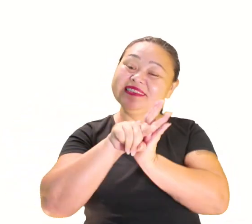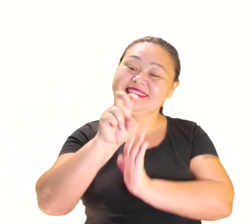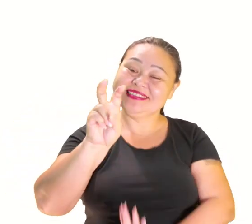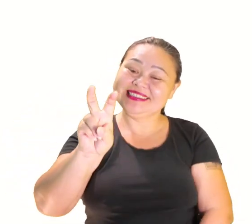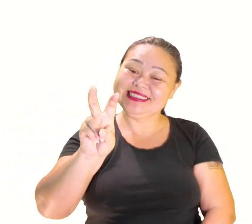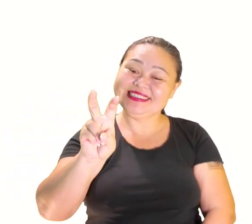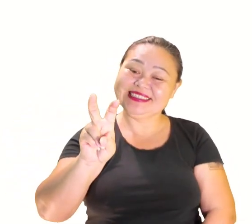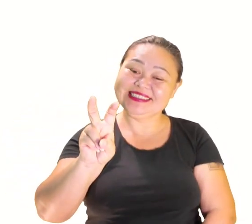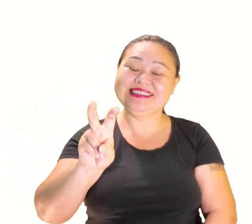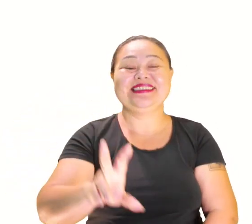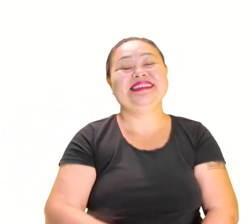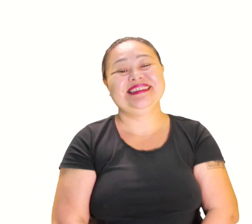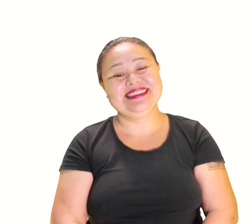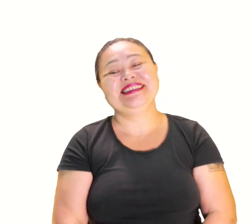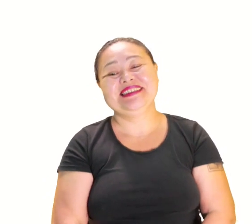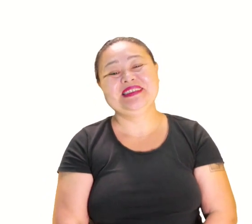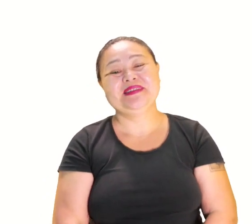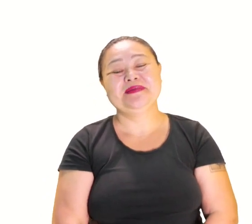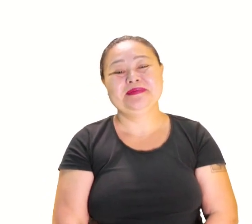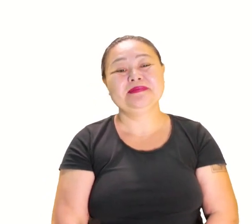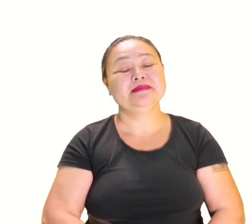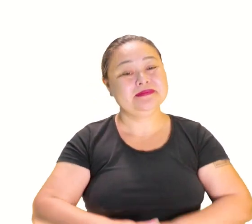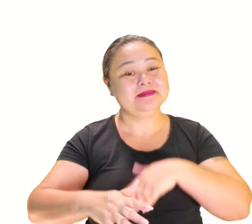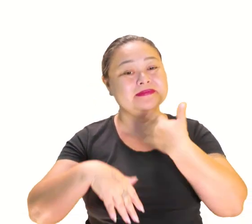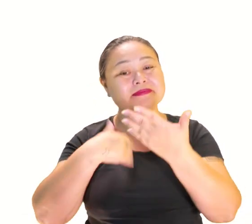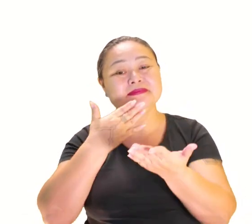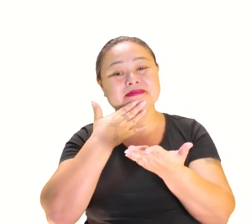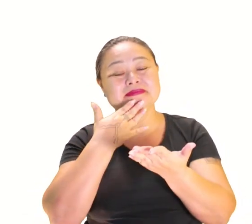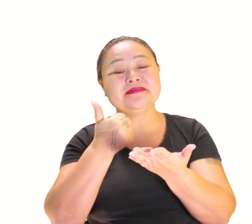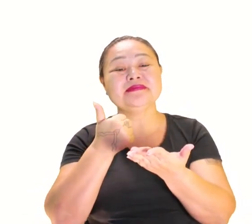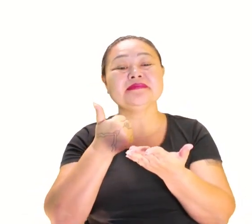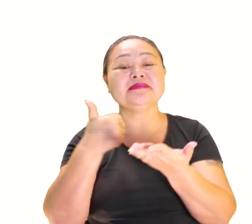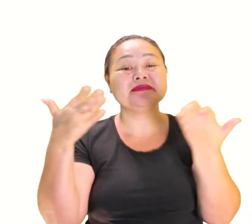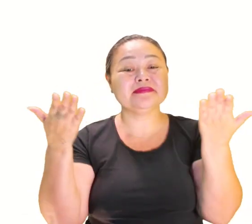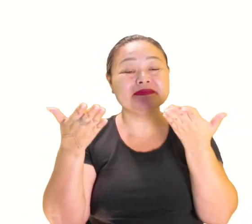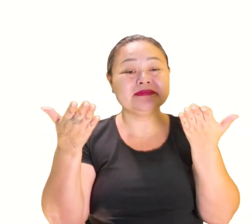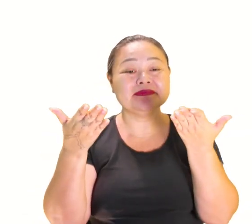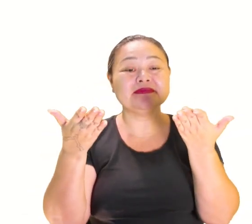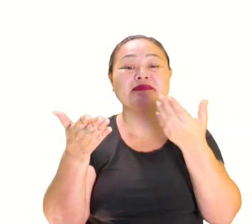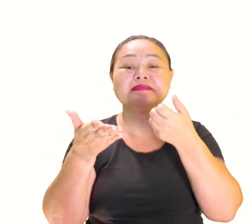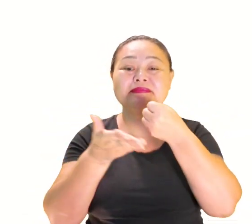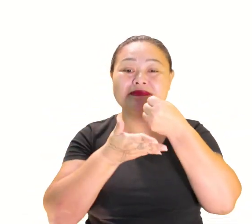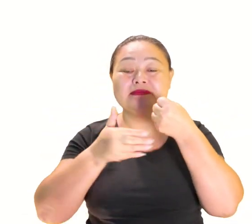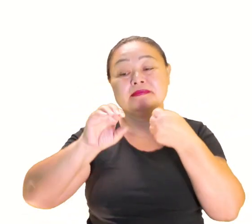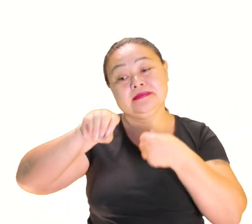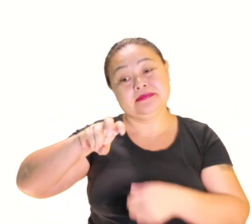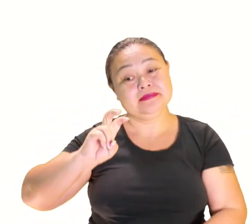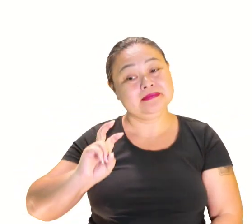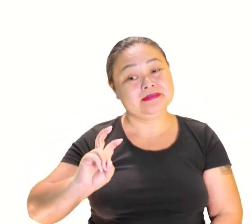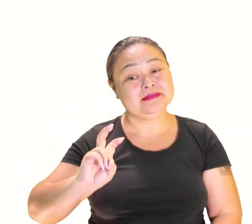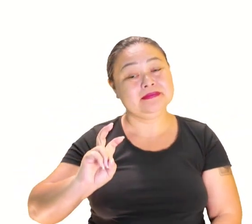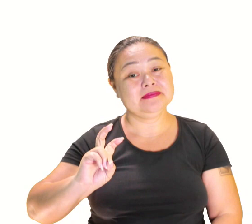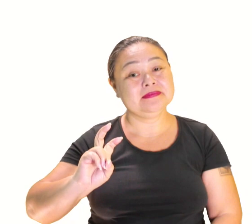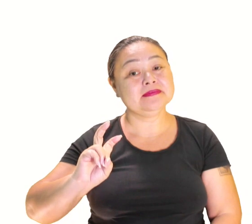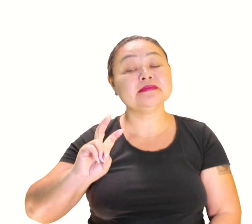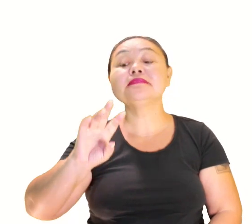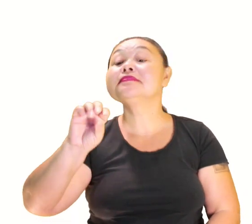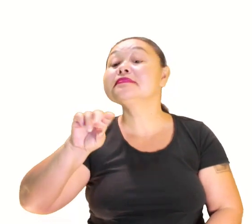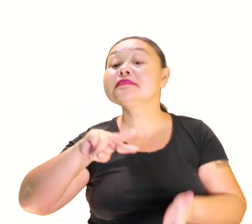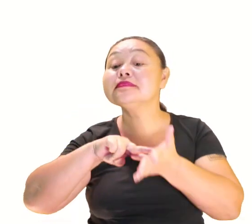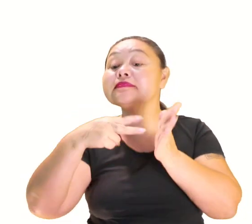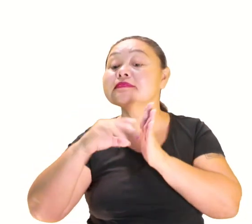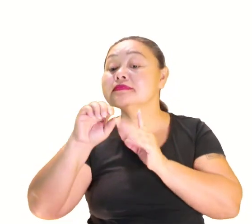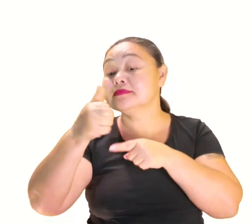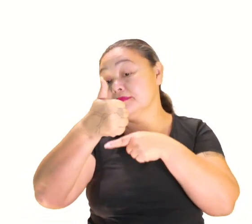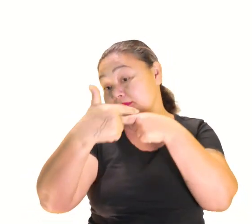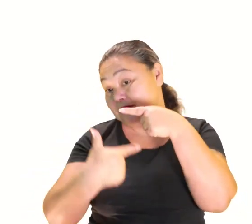menos 5. 5, né? Vamos fazendo isso para melhorar, né? Aqui a gente tem uma base 0,5. O que é 0,5